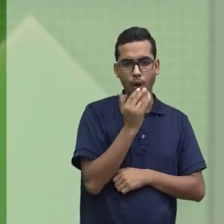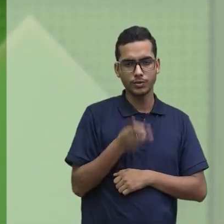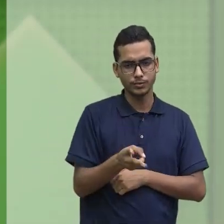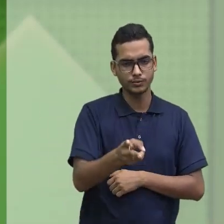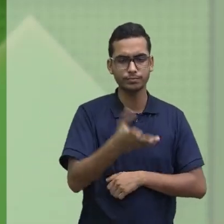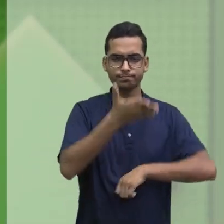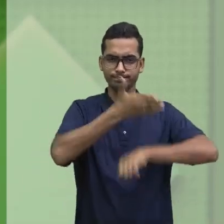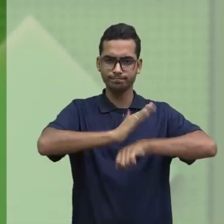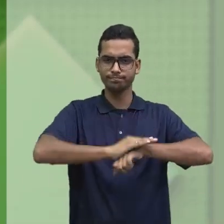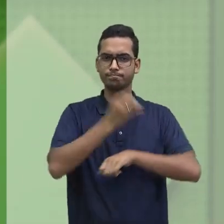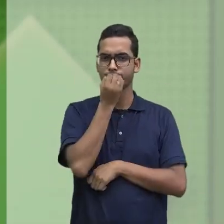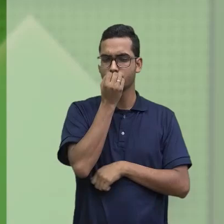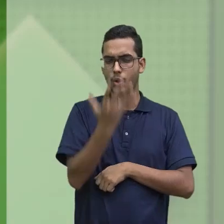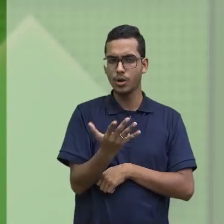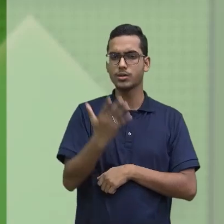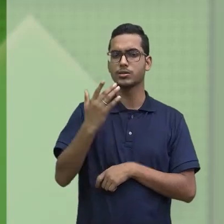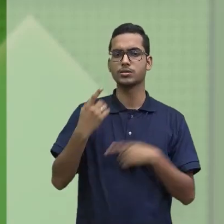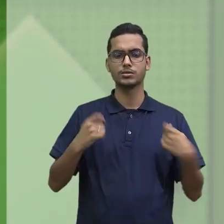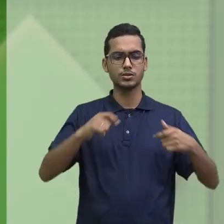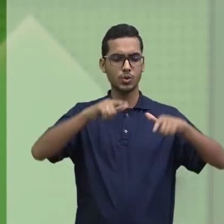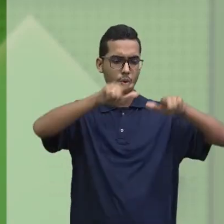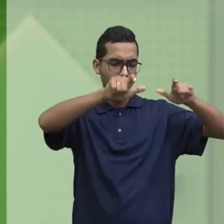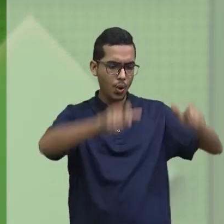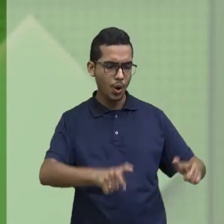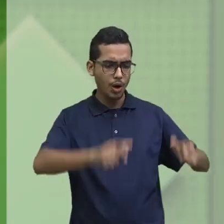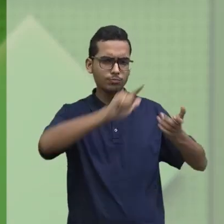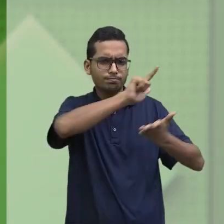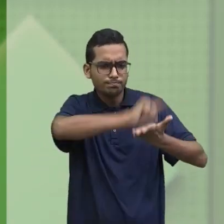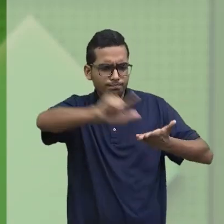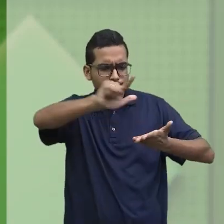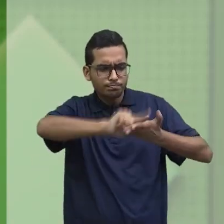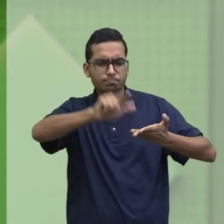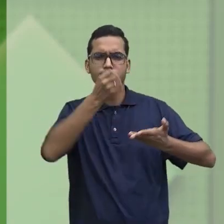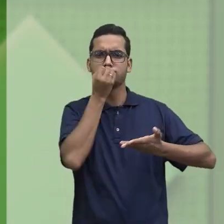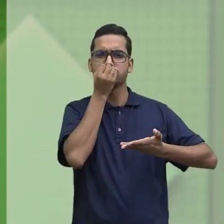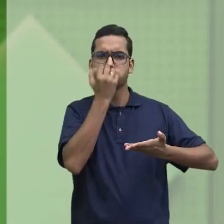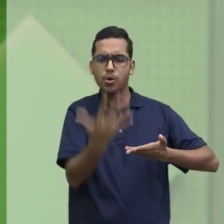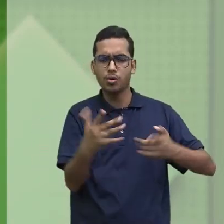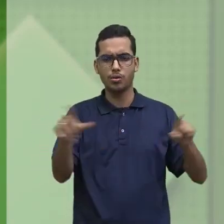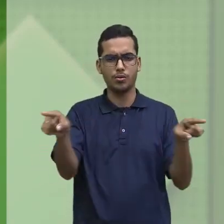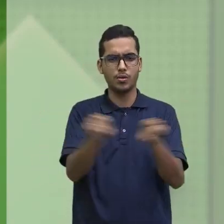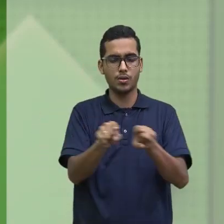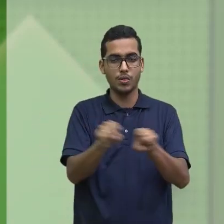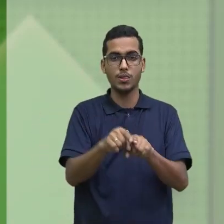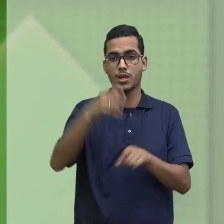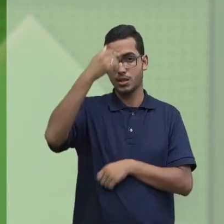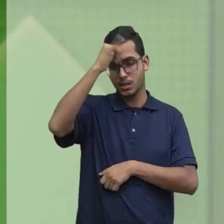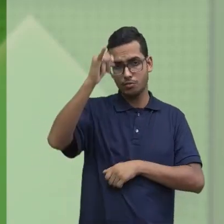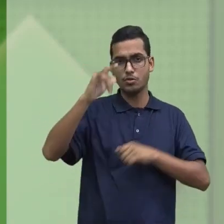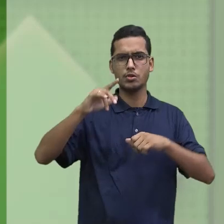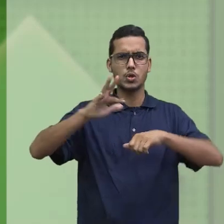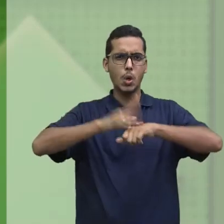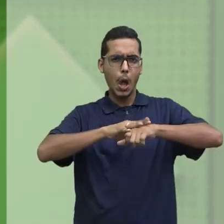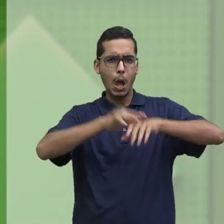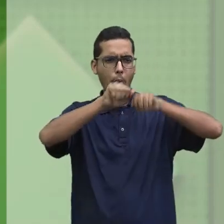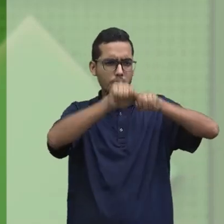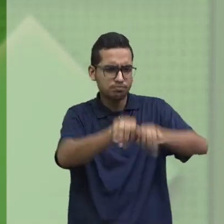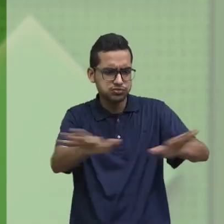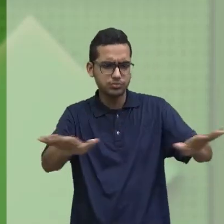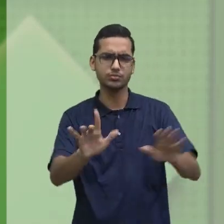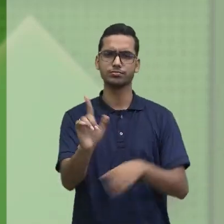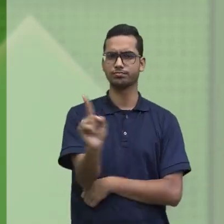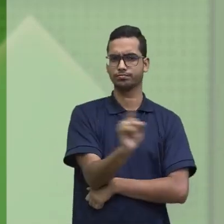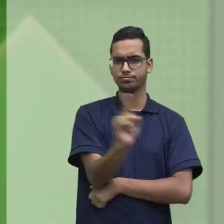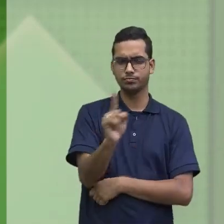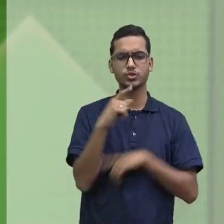Elas precisam ter um ambiente limpo, né, que não seja ali um foco de proliferação de doenças, porque vai estar mexendo ali